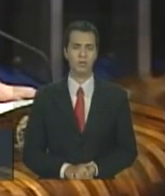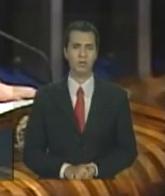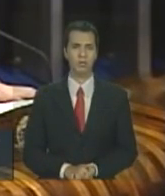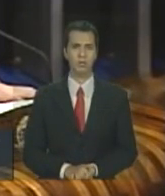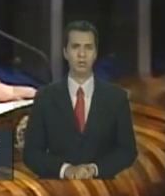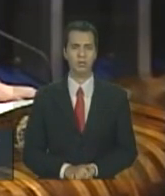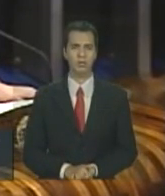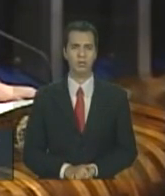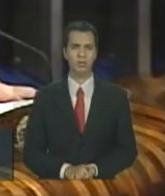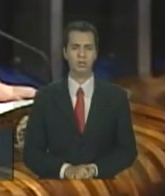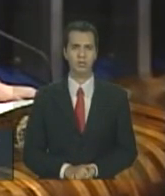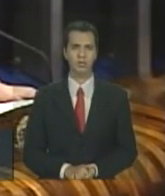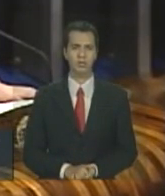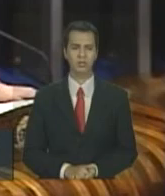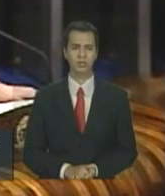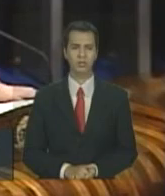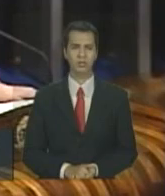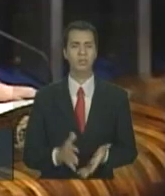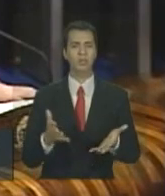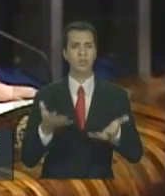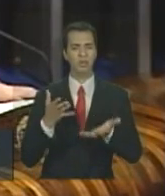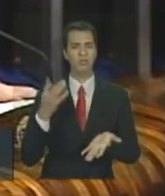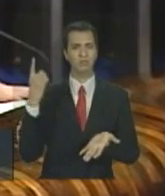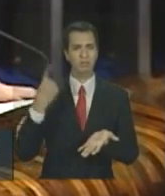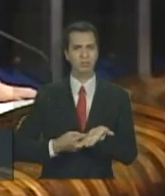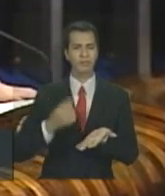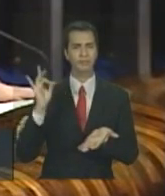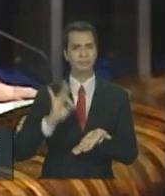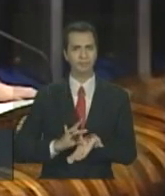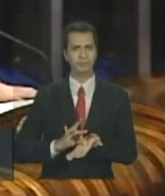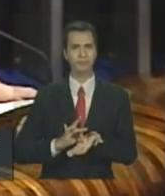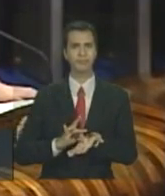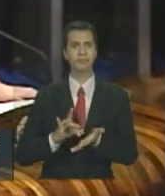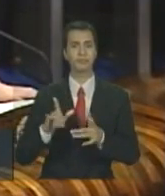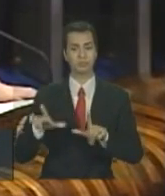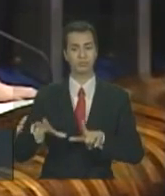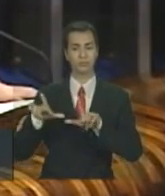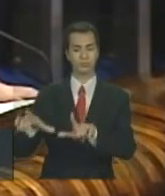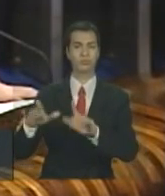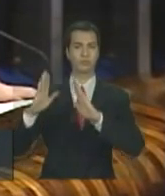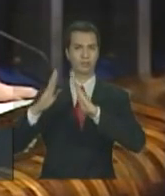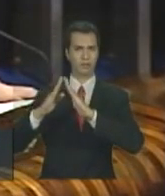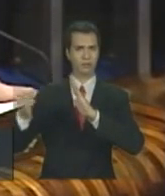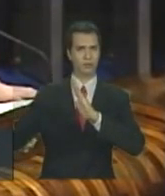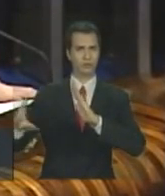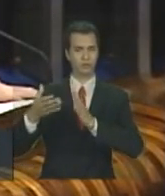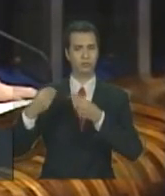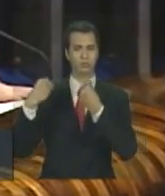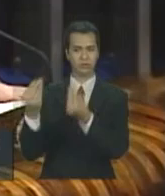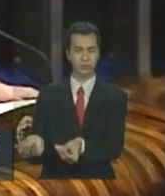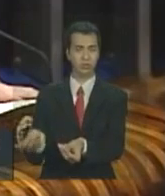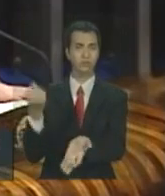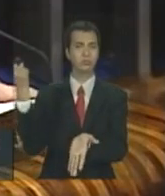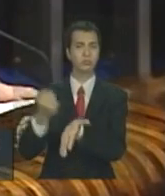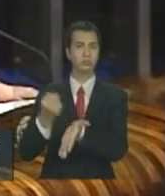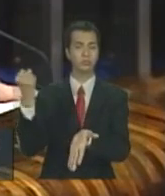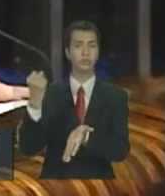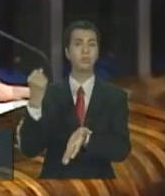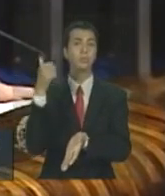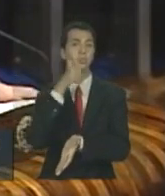garantir que essa titularidade esteja em nome da mulher, para que, em caso